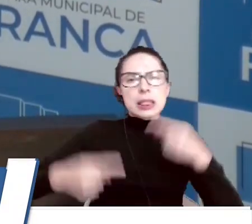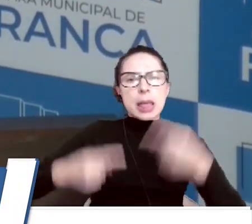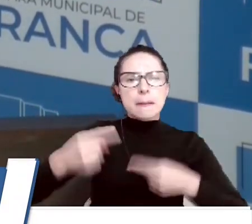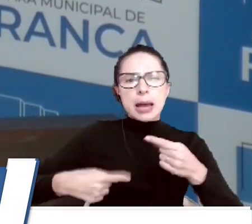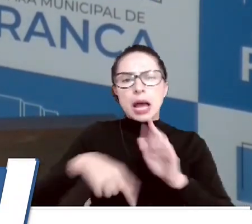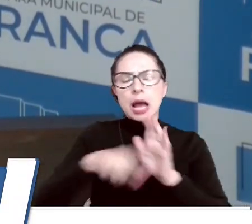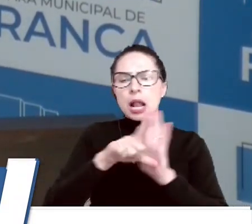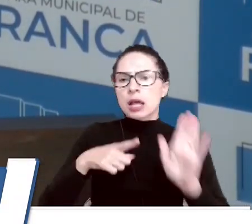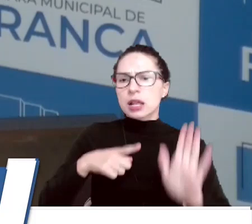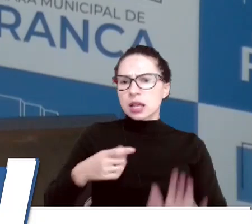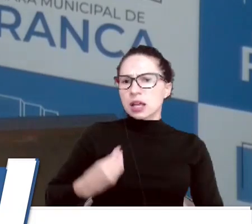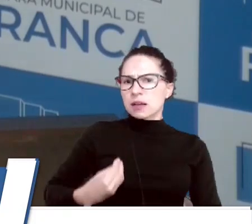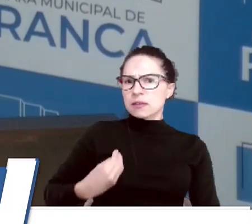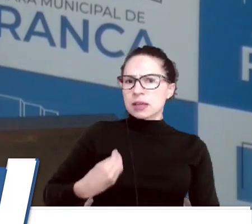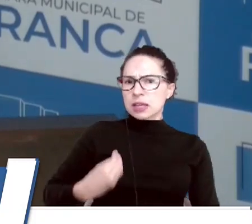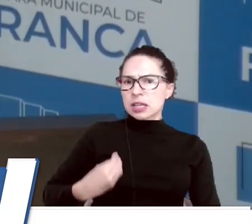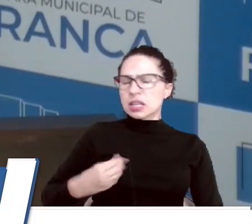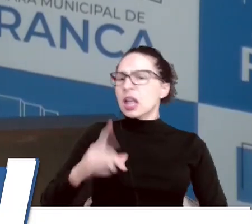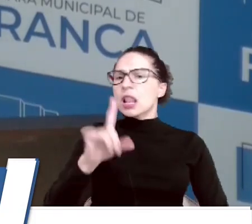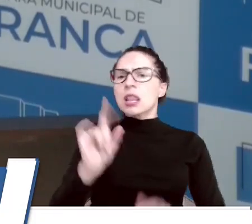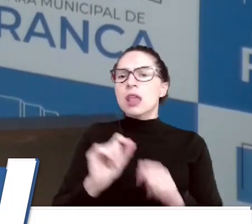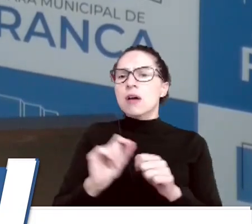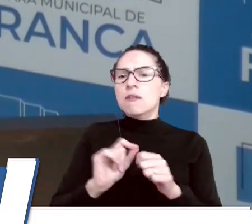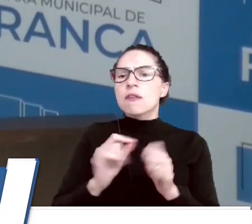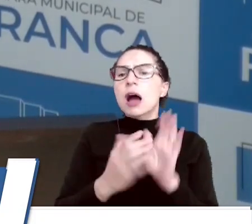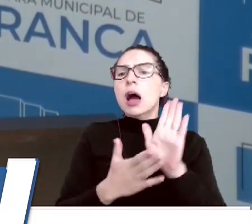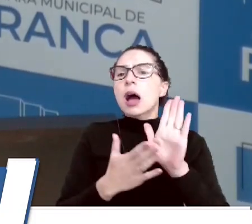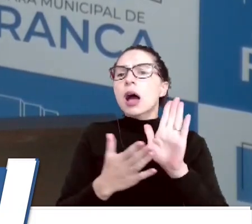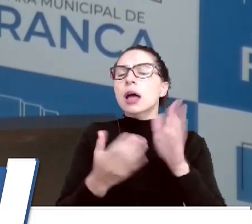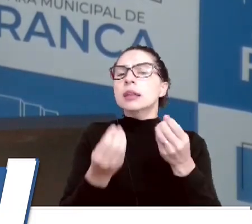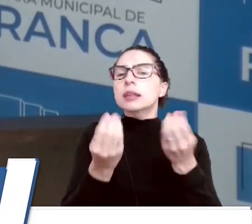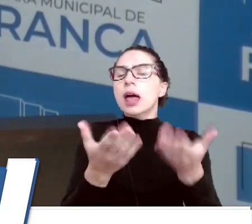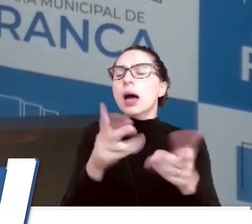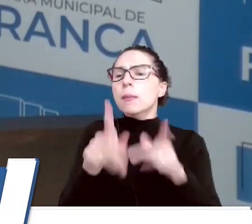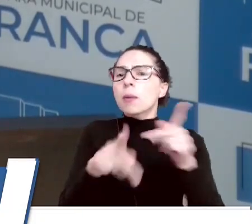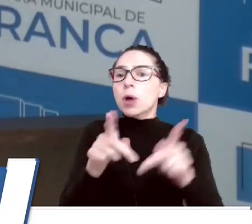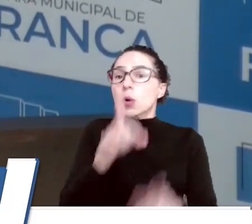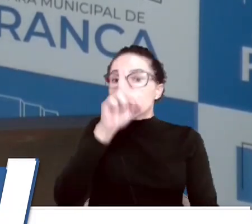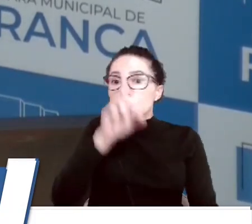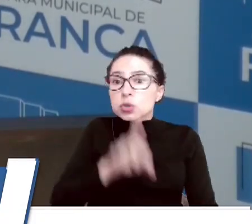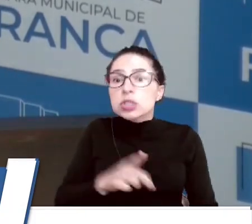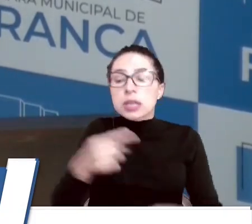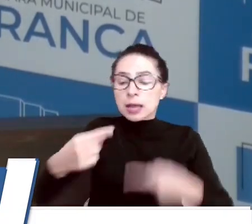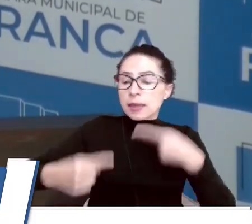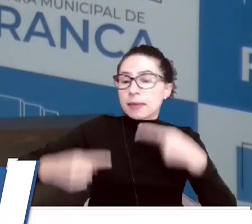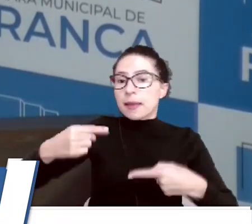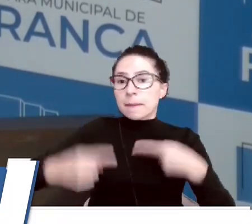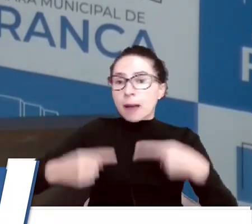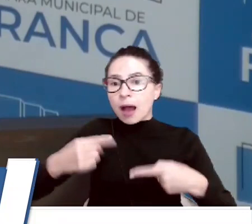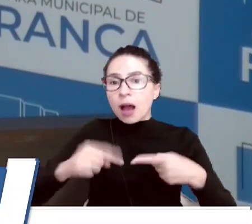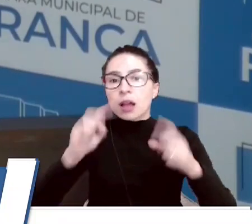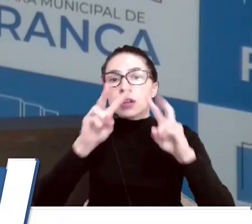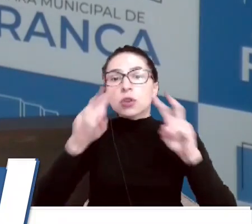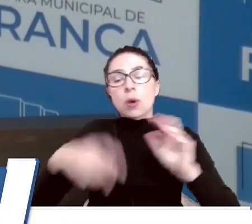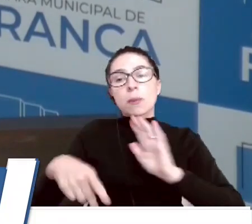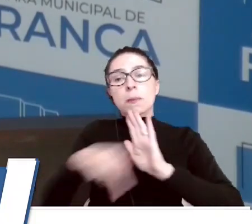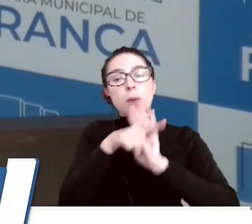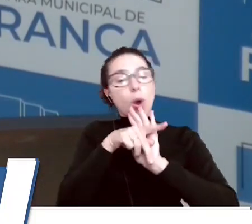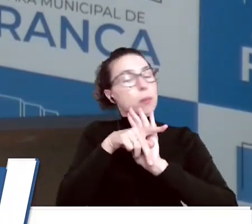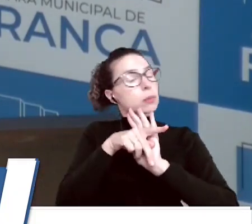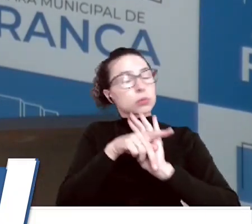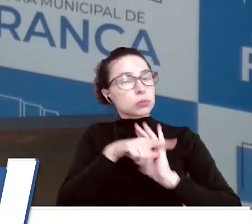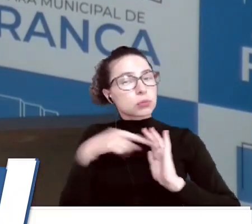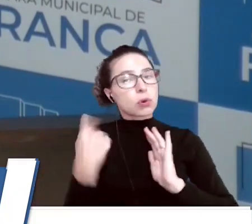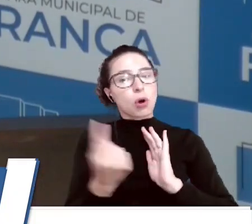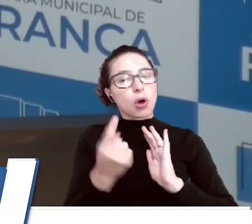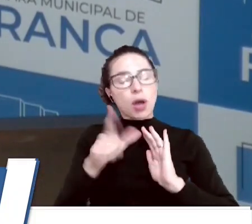vigor. Ele não está dando à população o direito amplo de discussão sobre um patrimônio que é nosso, que é